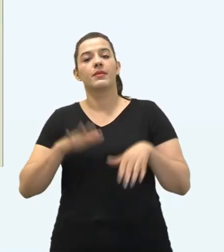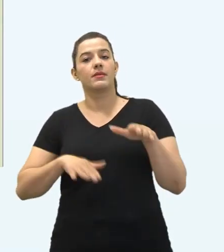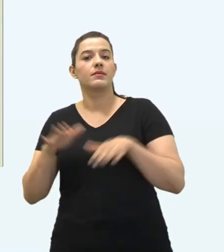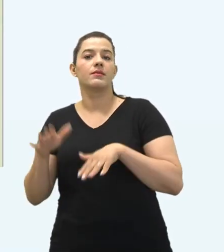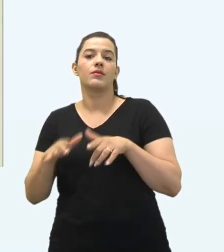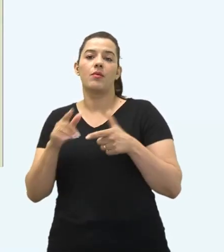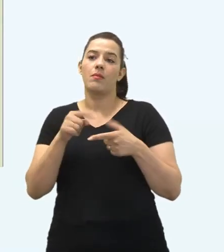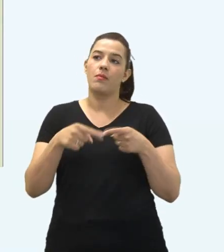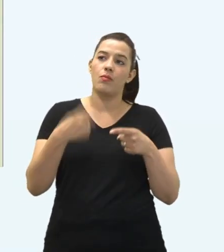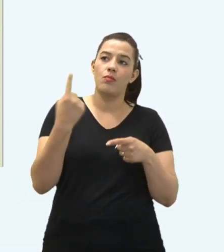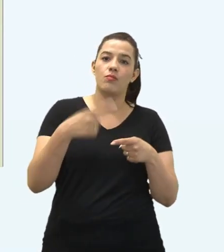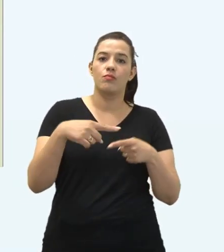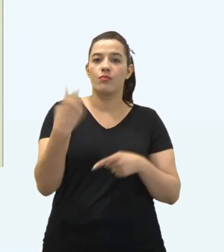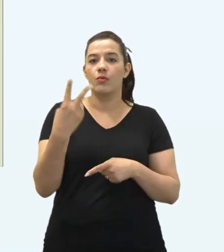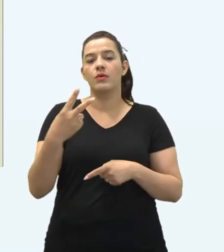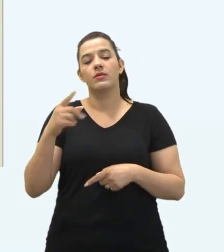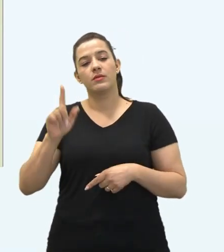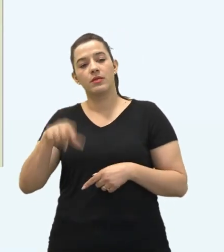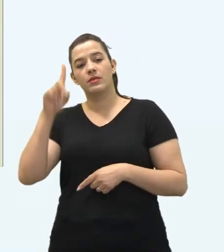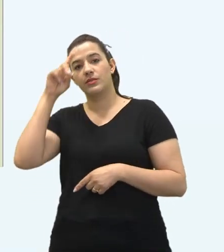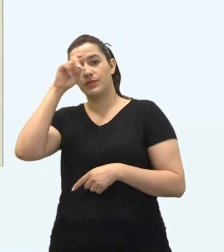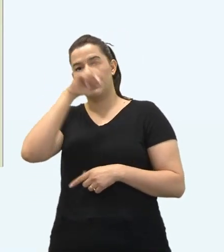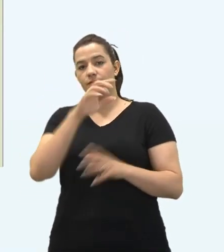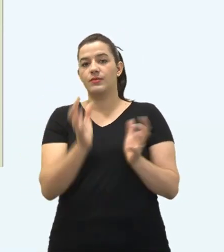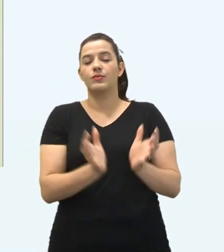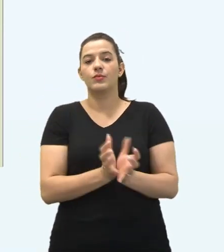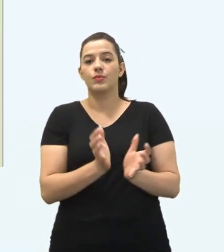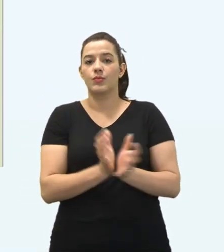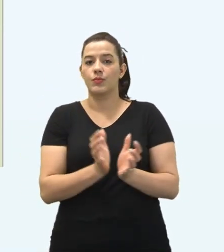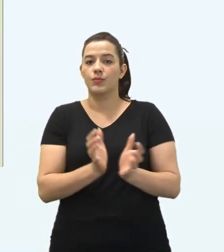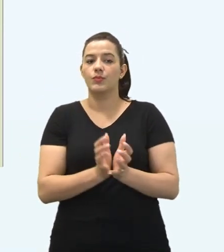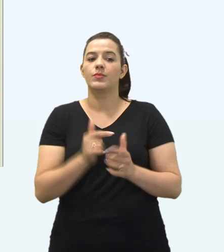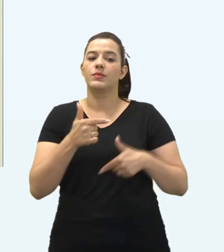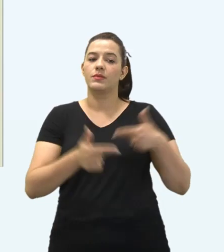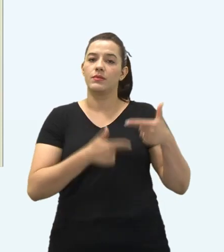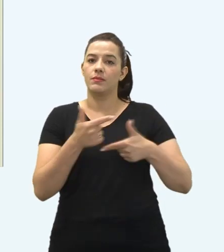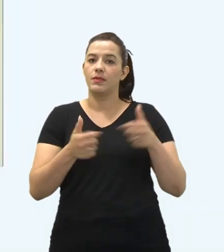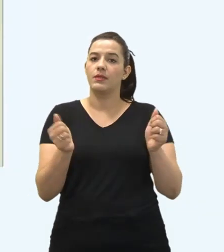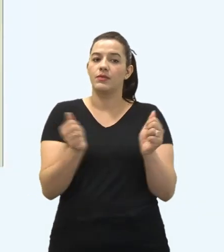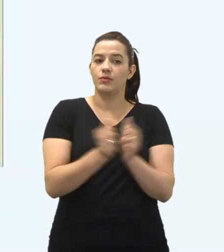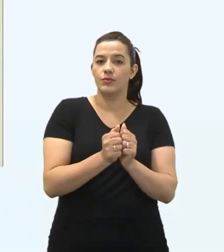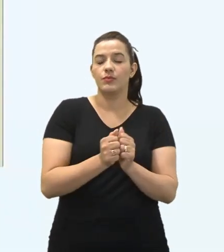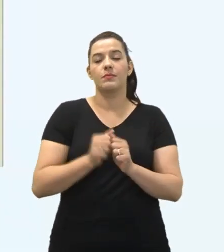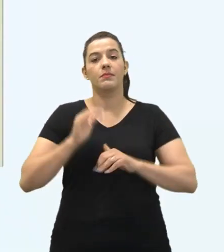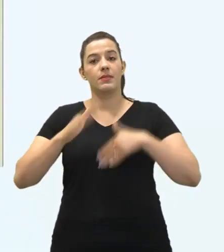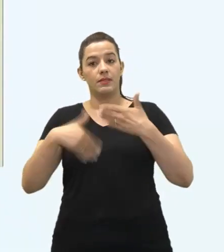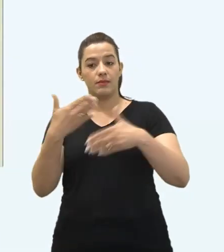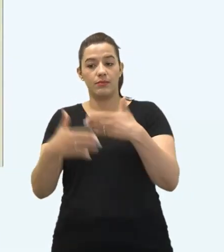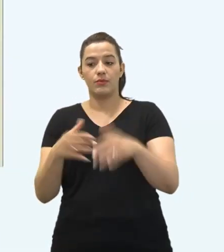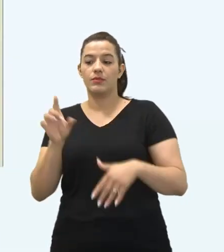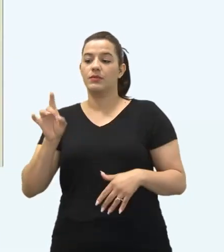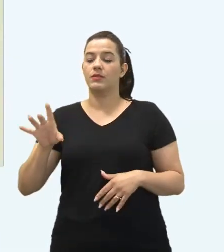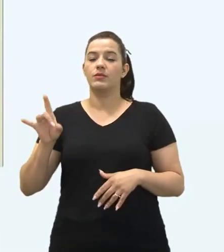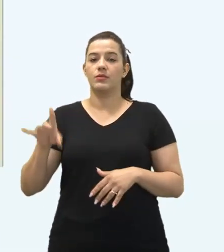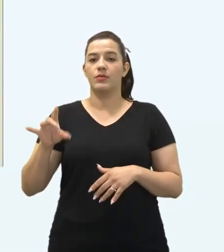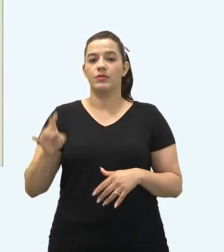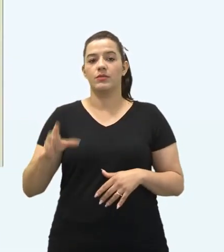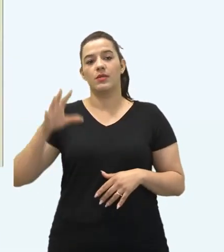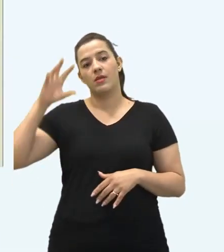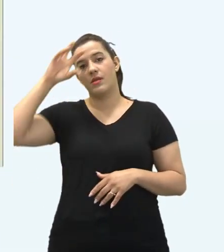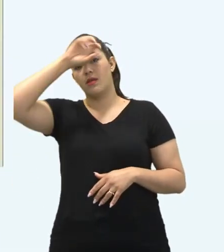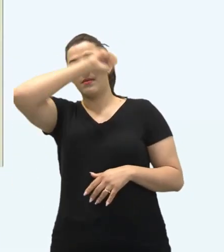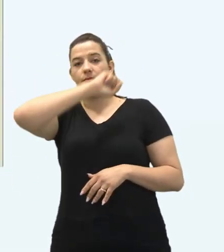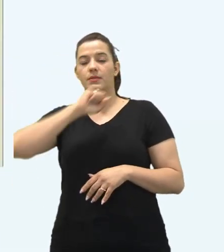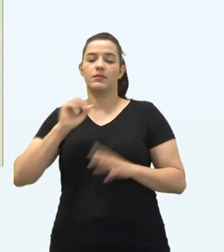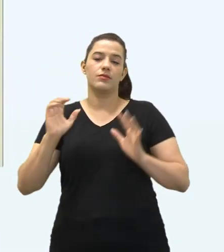primeiros problemas é difícil falar em grupo com eles mas depois eles têm que